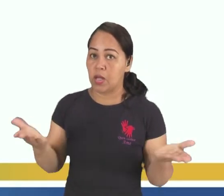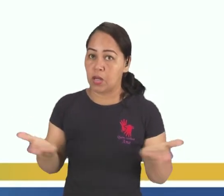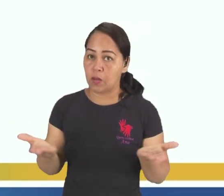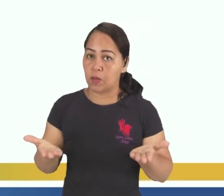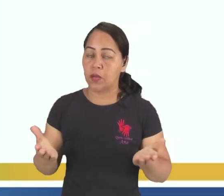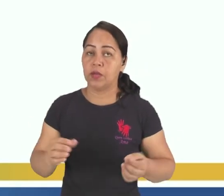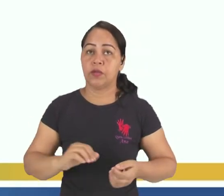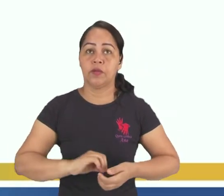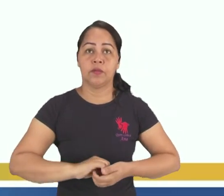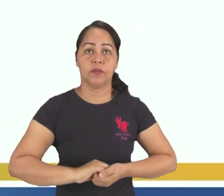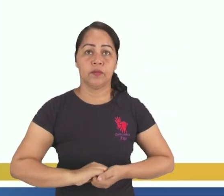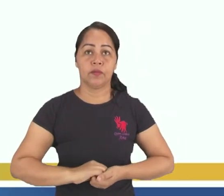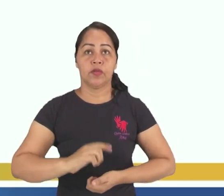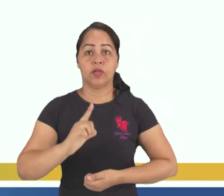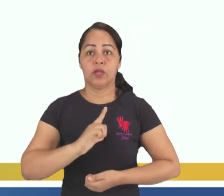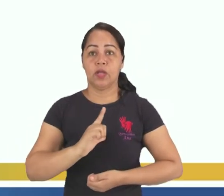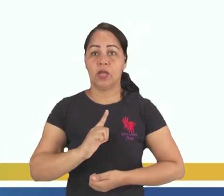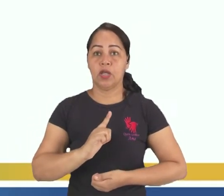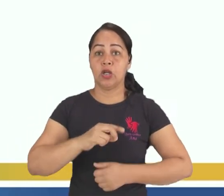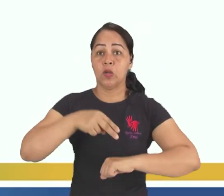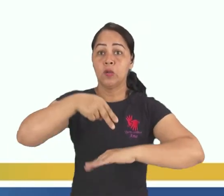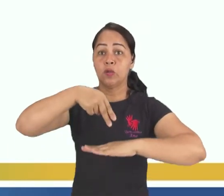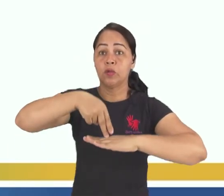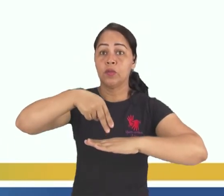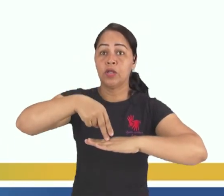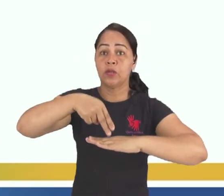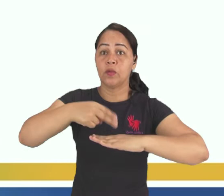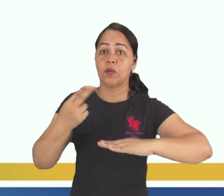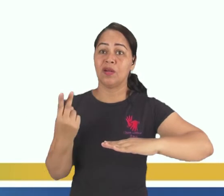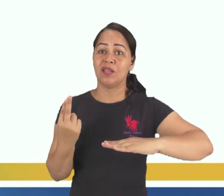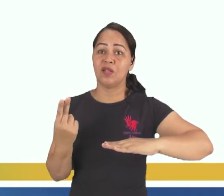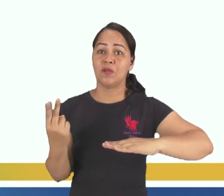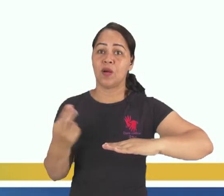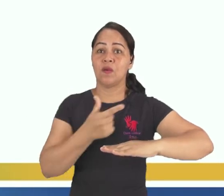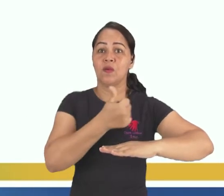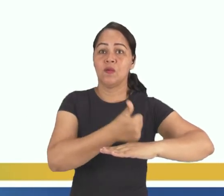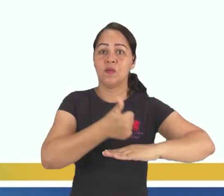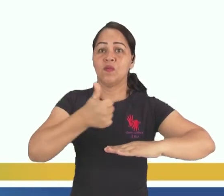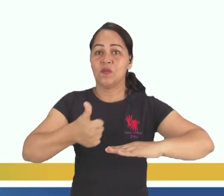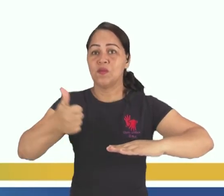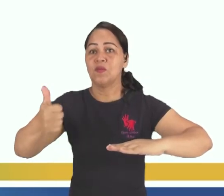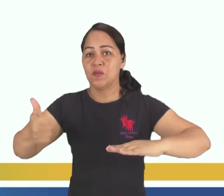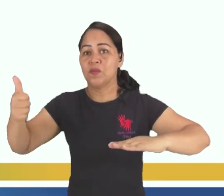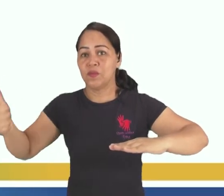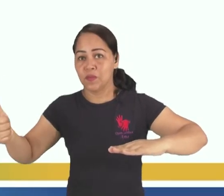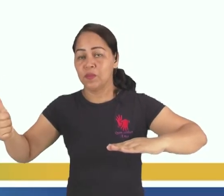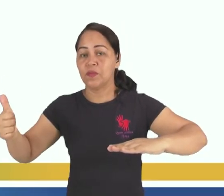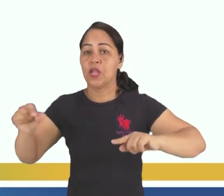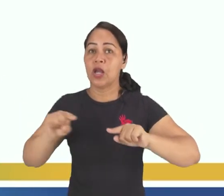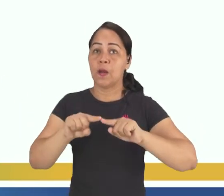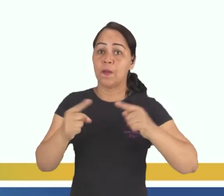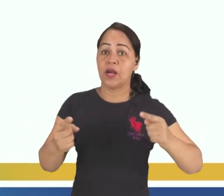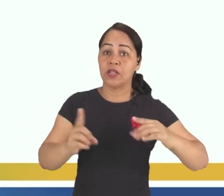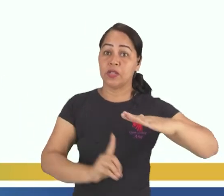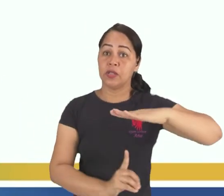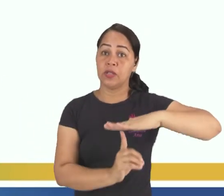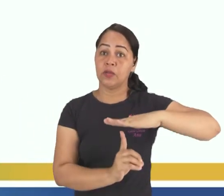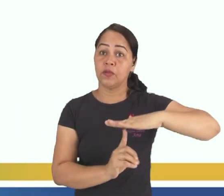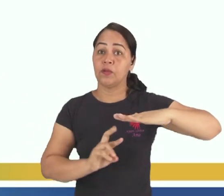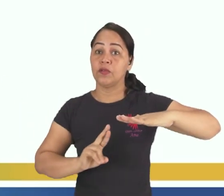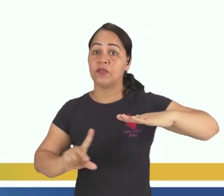elas possuem o mesmo numerador, tá vendo? Ó, 1, 1, 1 e 1. Só que elas possuem denominadores